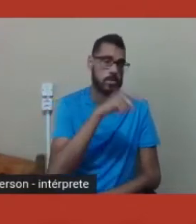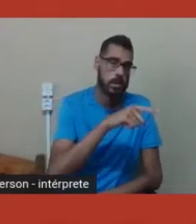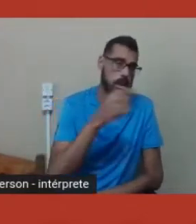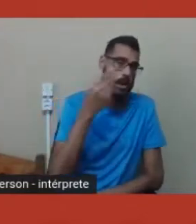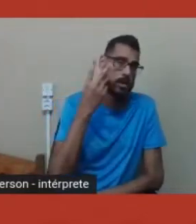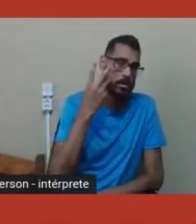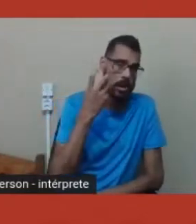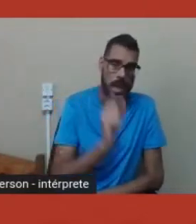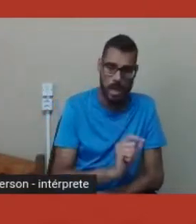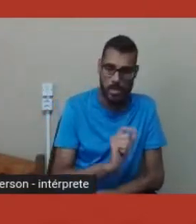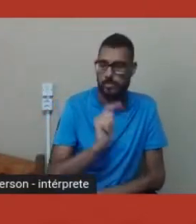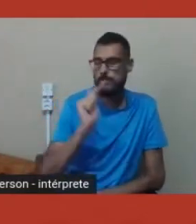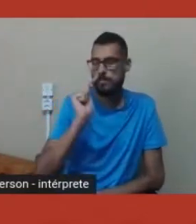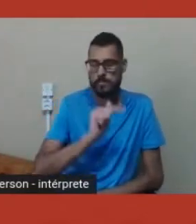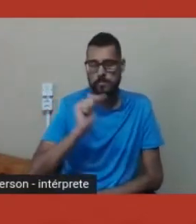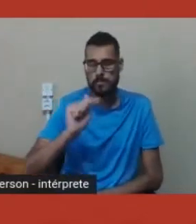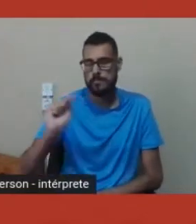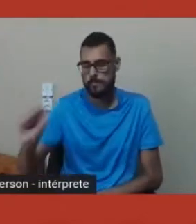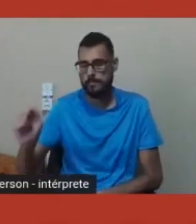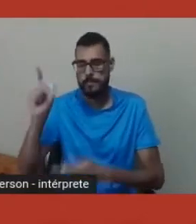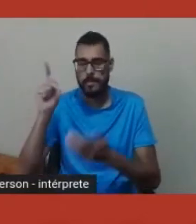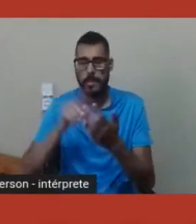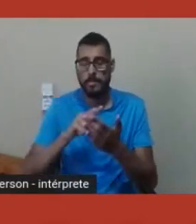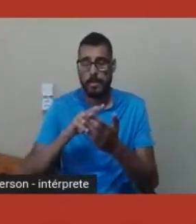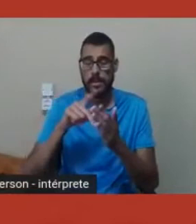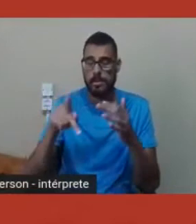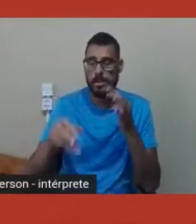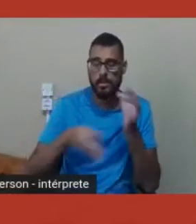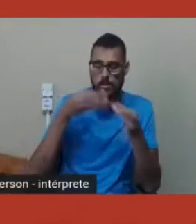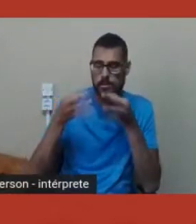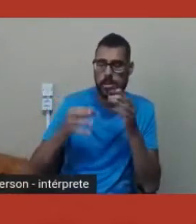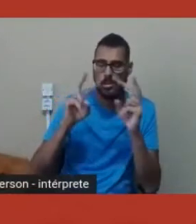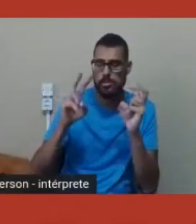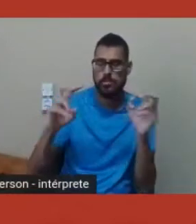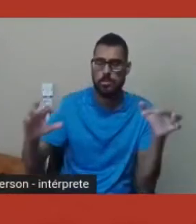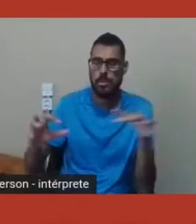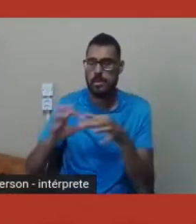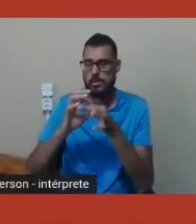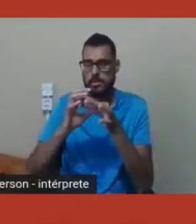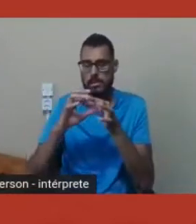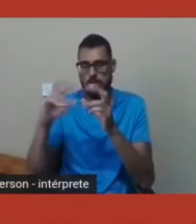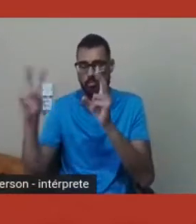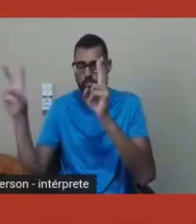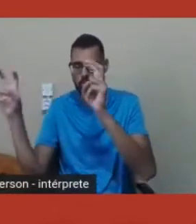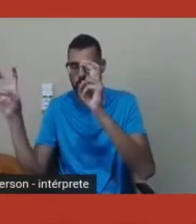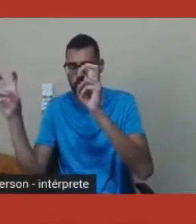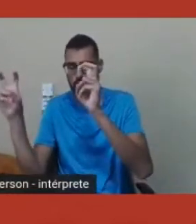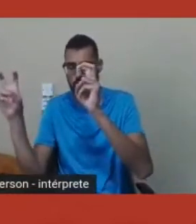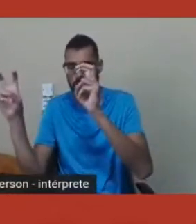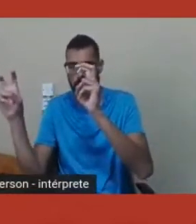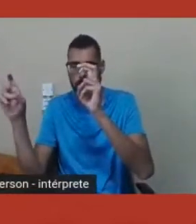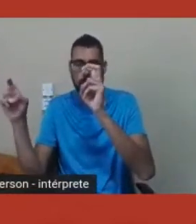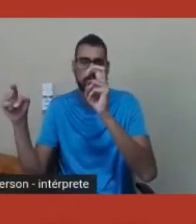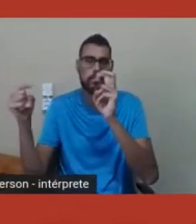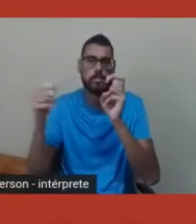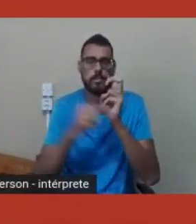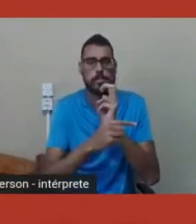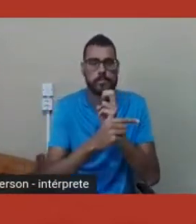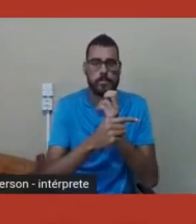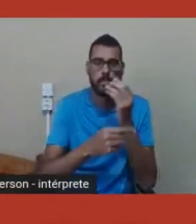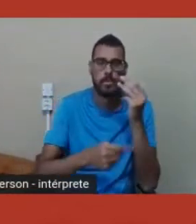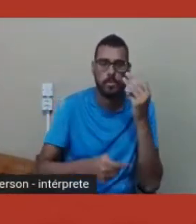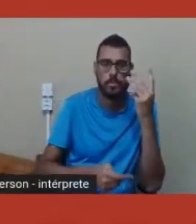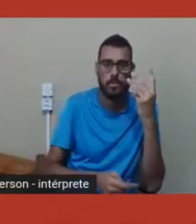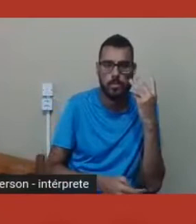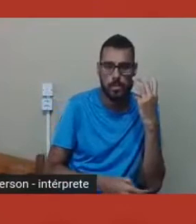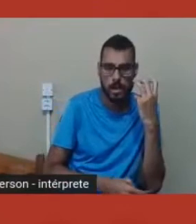verdade, ele está comentando sobre a associação do título com o gato e